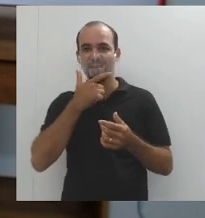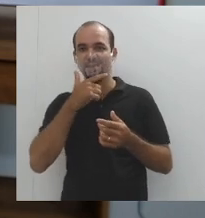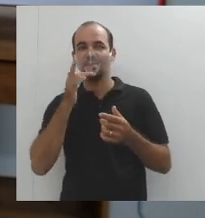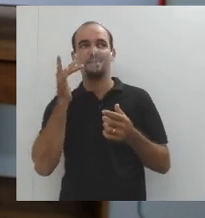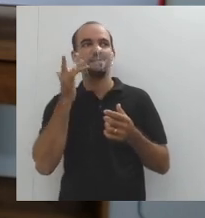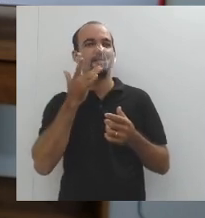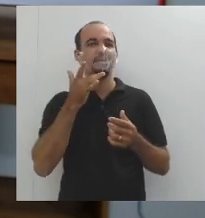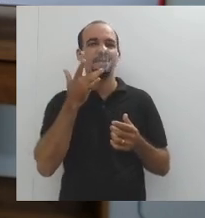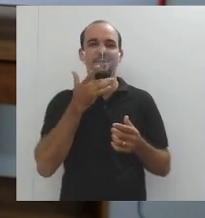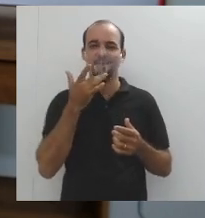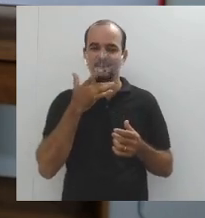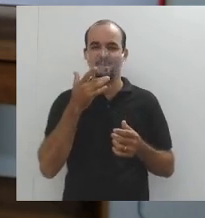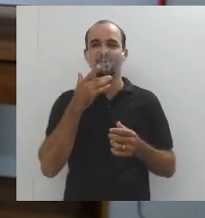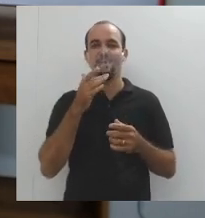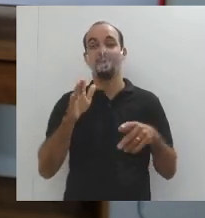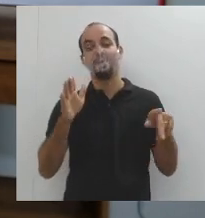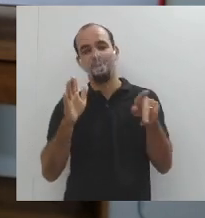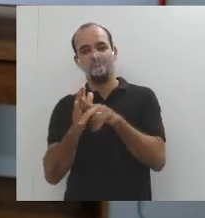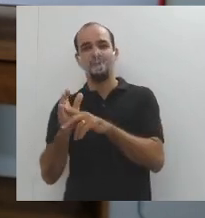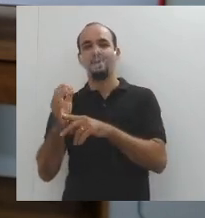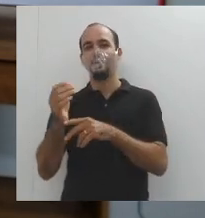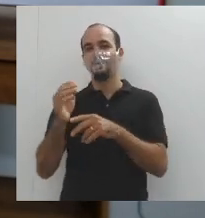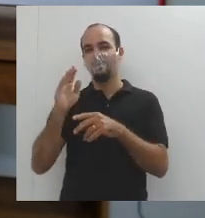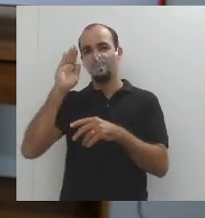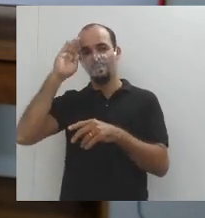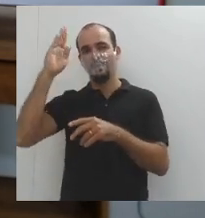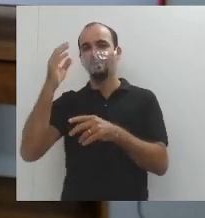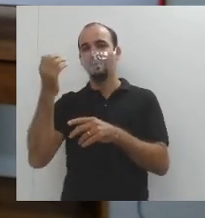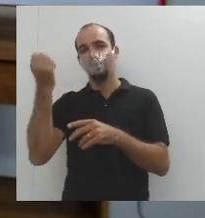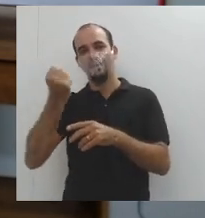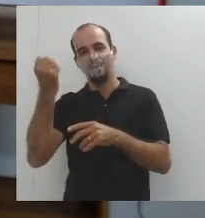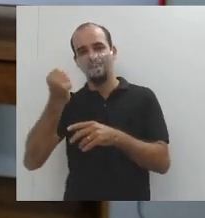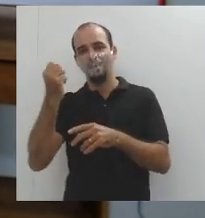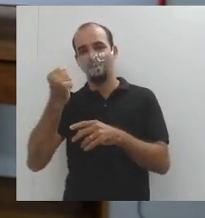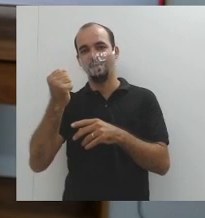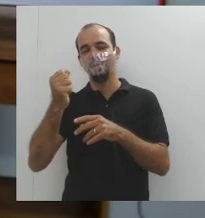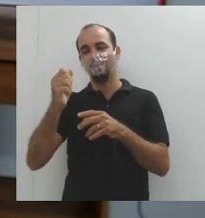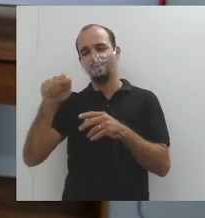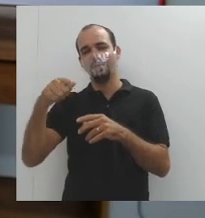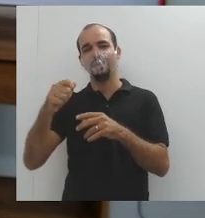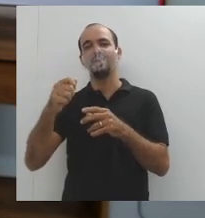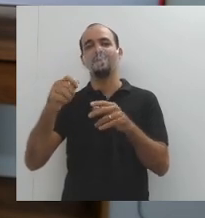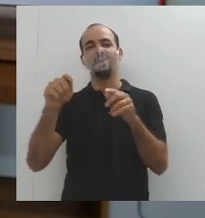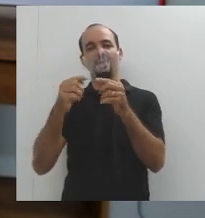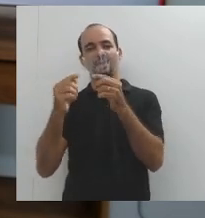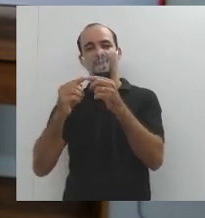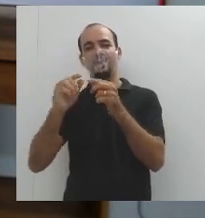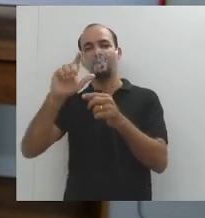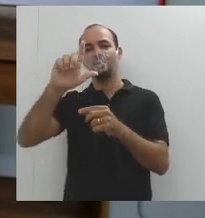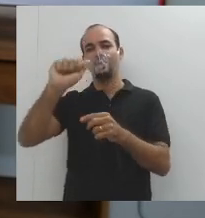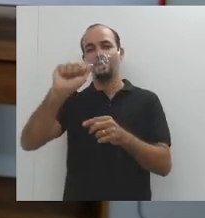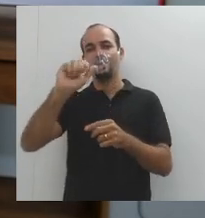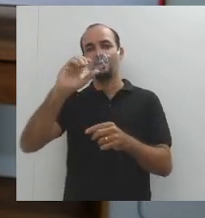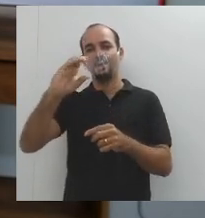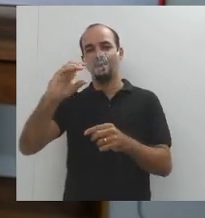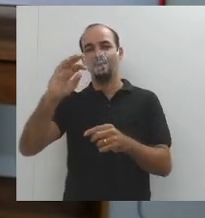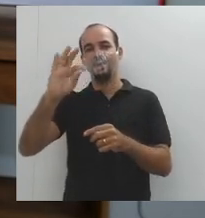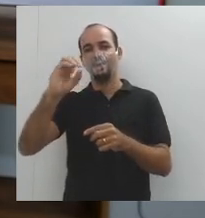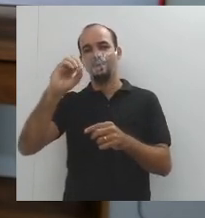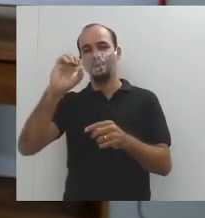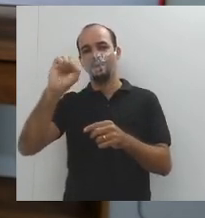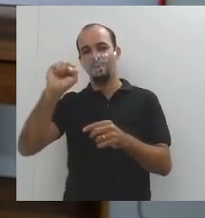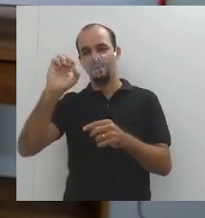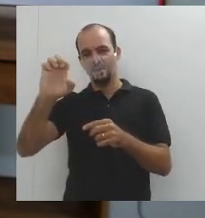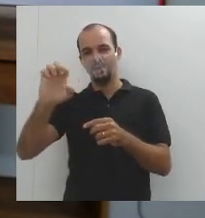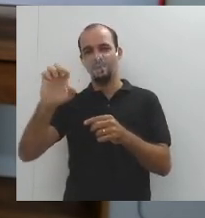é daí que vem. Aí que vem a nossa lactose, dela nós temos o ácido